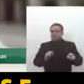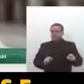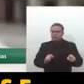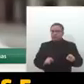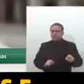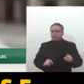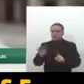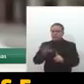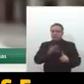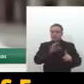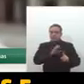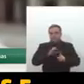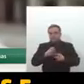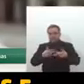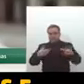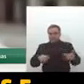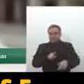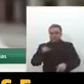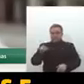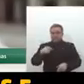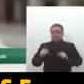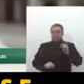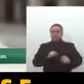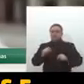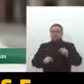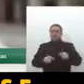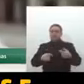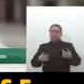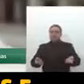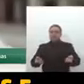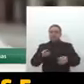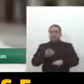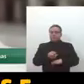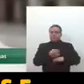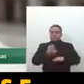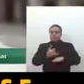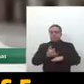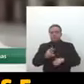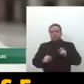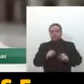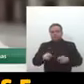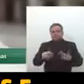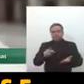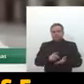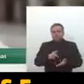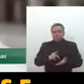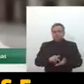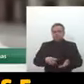assédio negativo por parte dos garimpeiros. E há, na verdade, uma